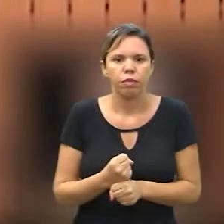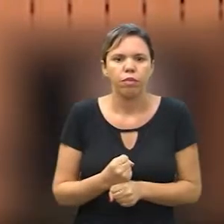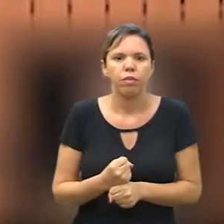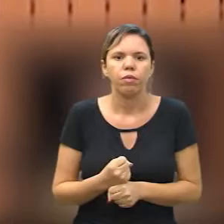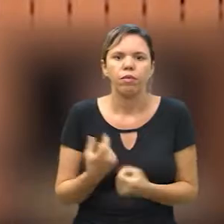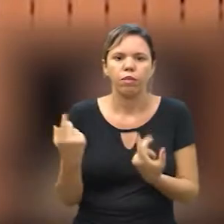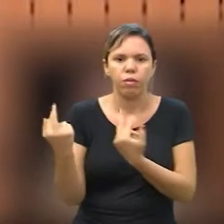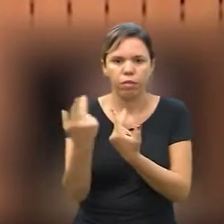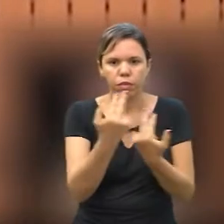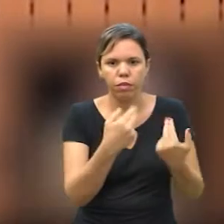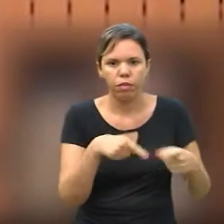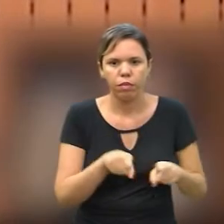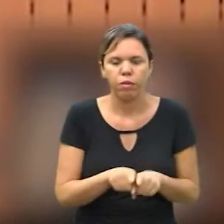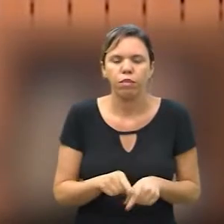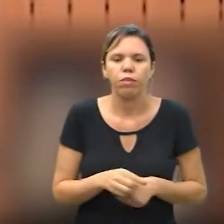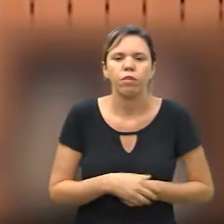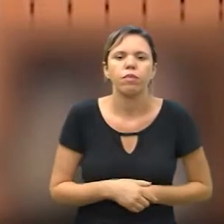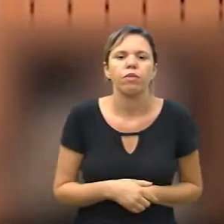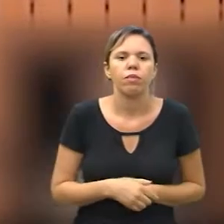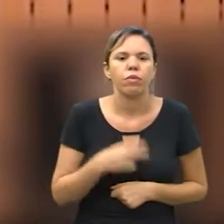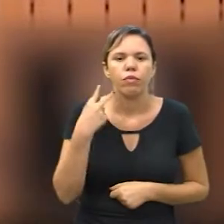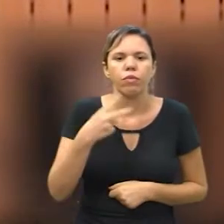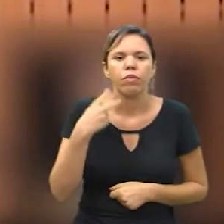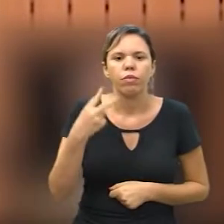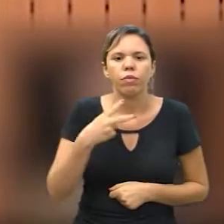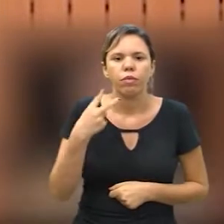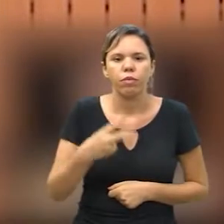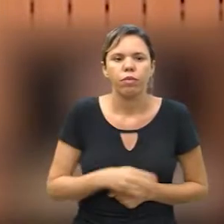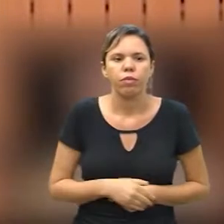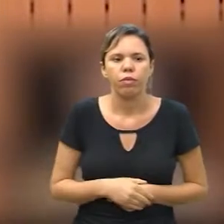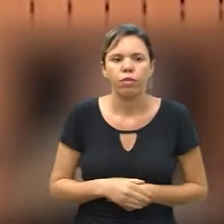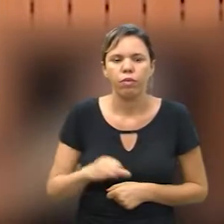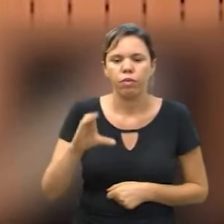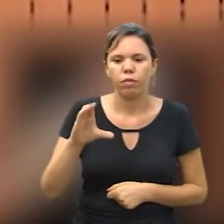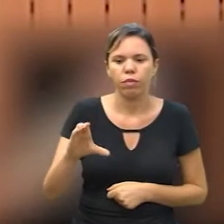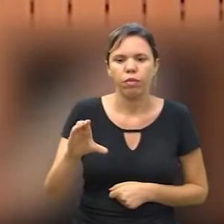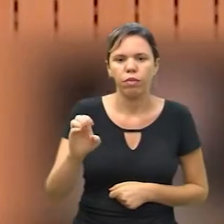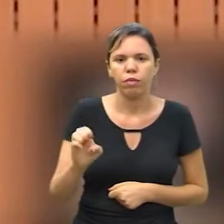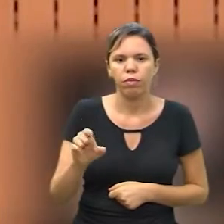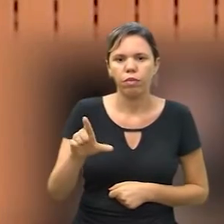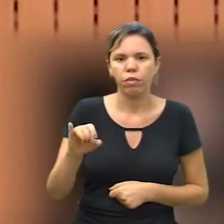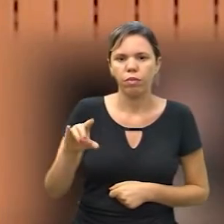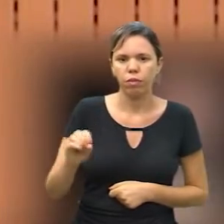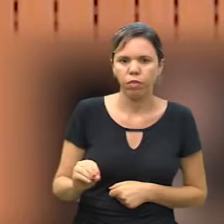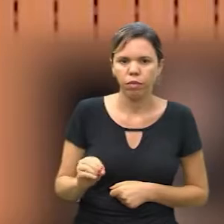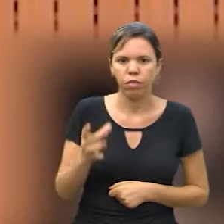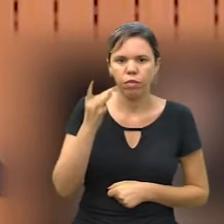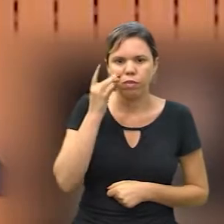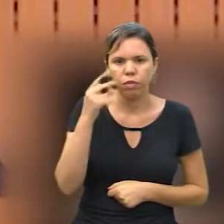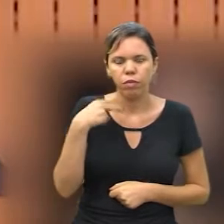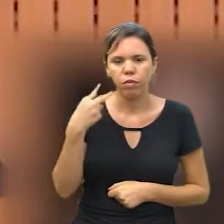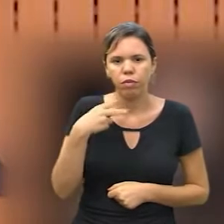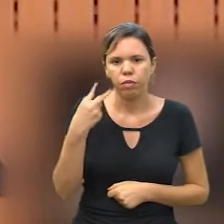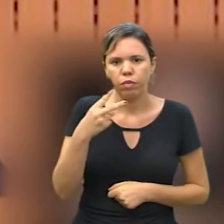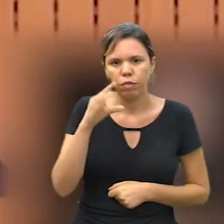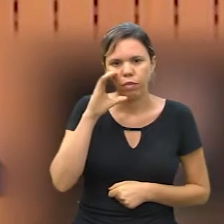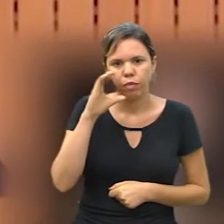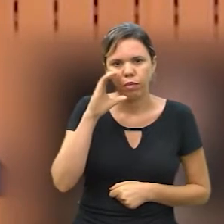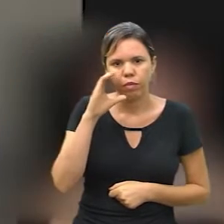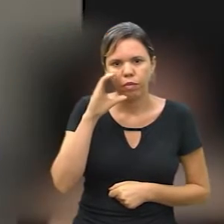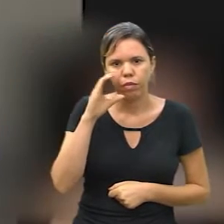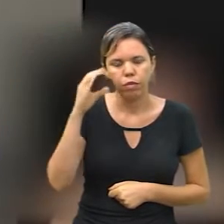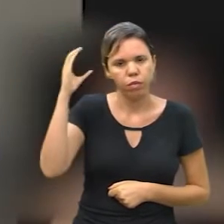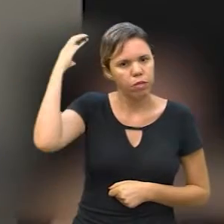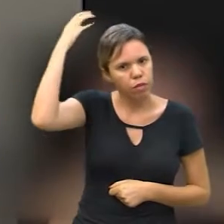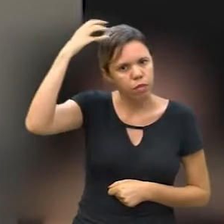sendo diferente, com o vereador Cecílio Santos. Ainda compareceram os vereadores Luiz